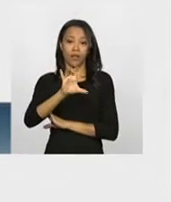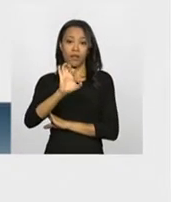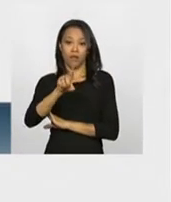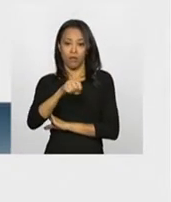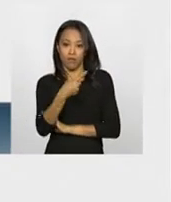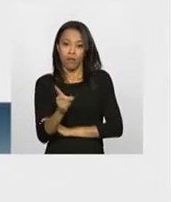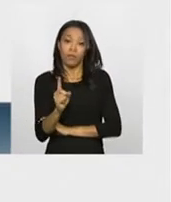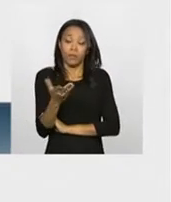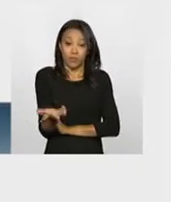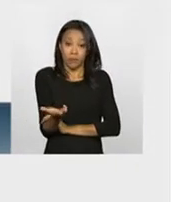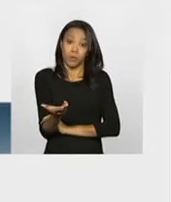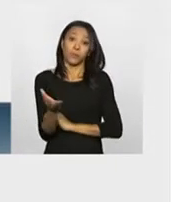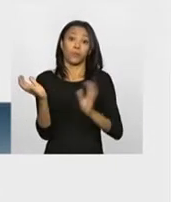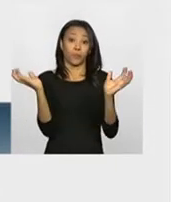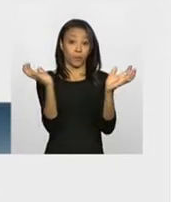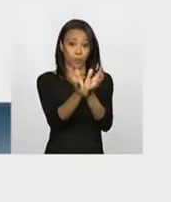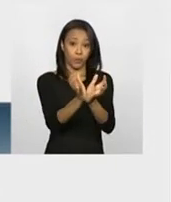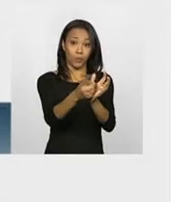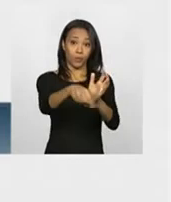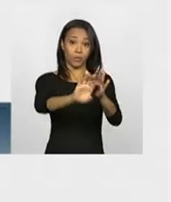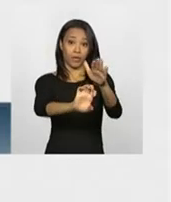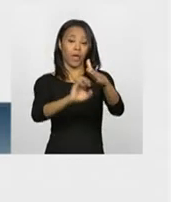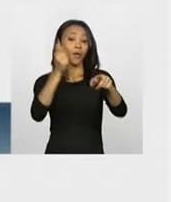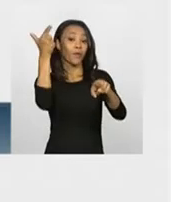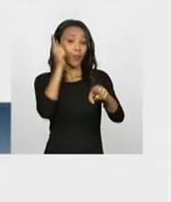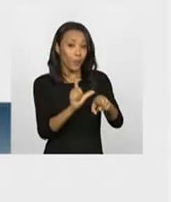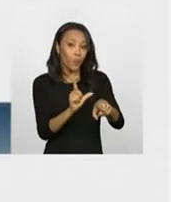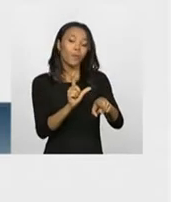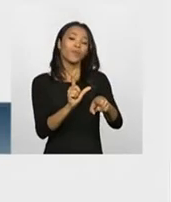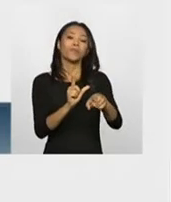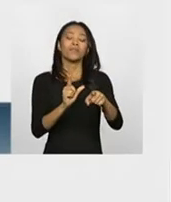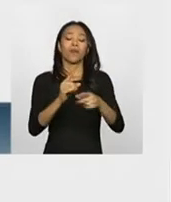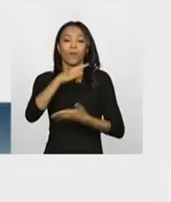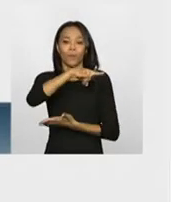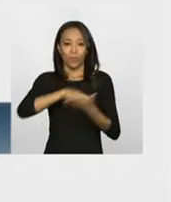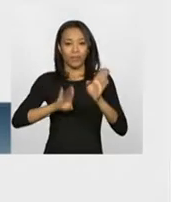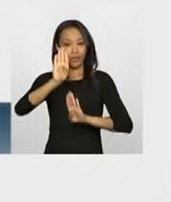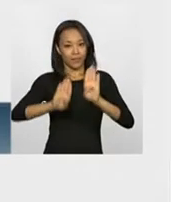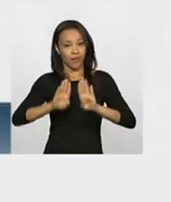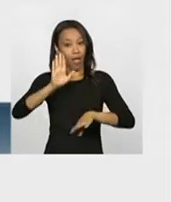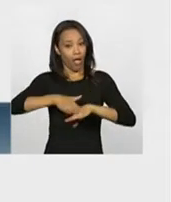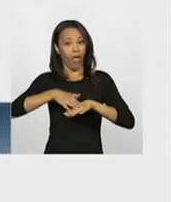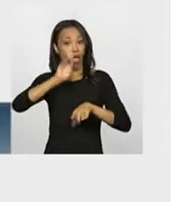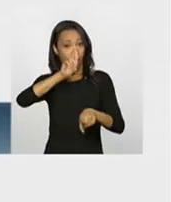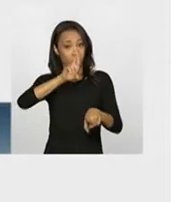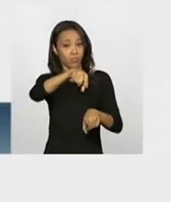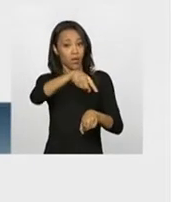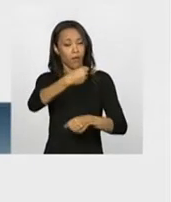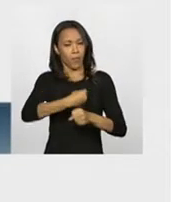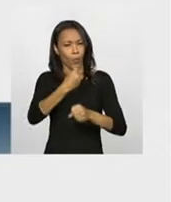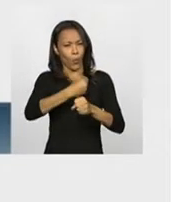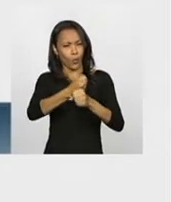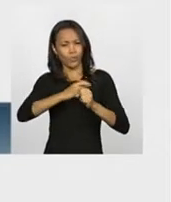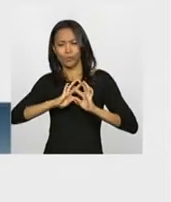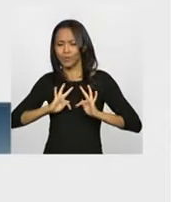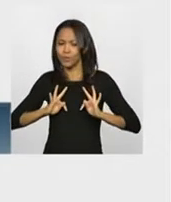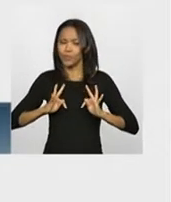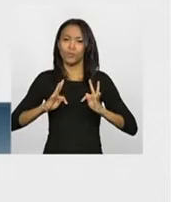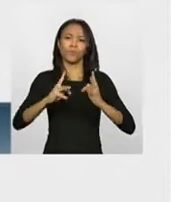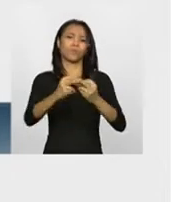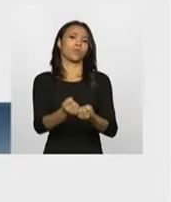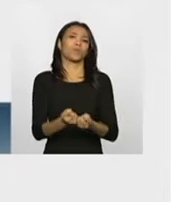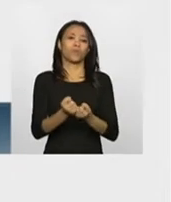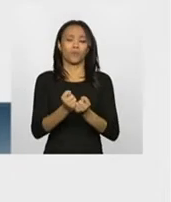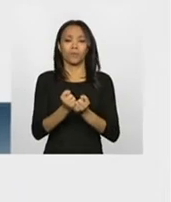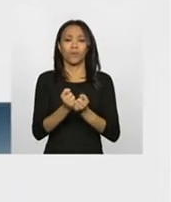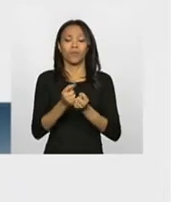e então esse grupo que venceu a licitação vai ficar responsável pela execução de toda a obra ou